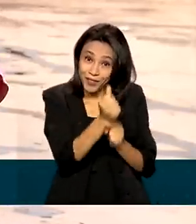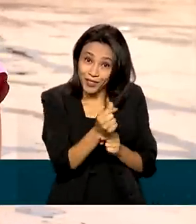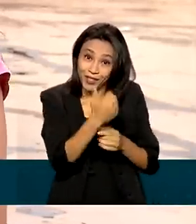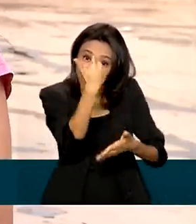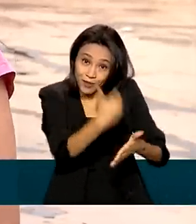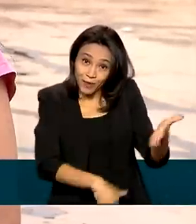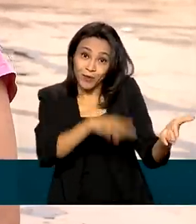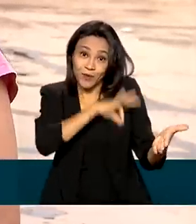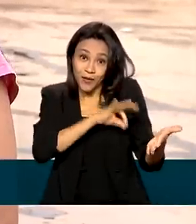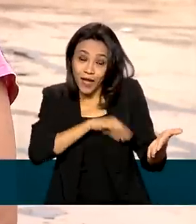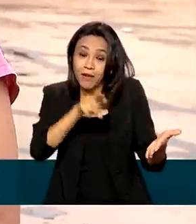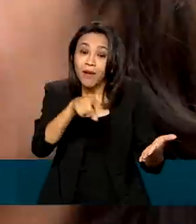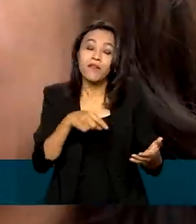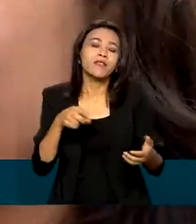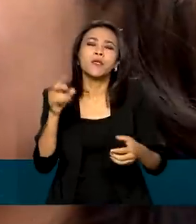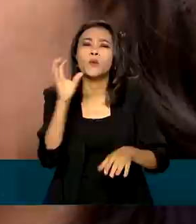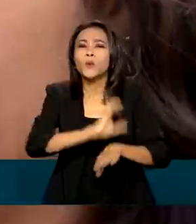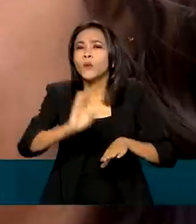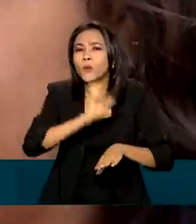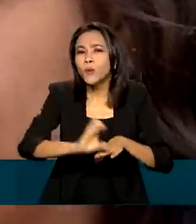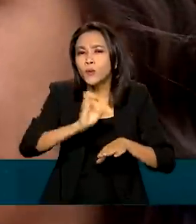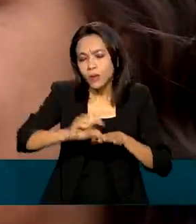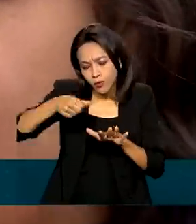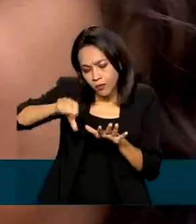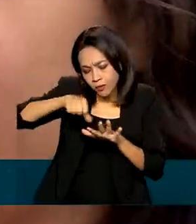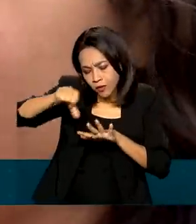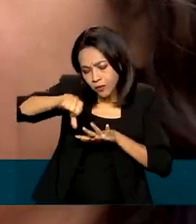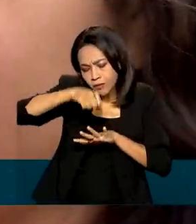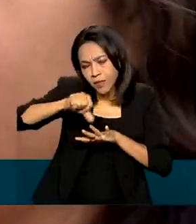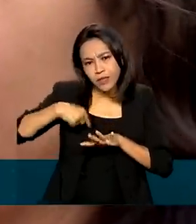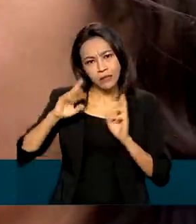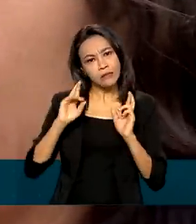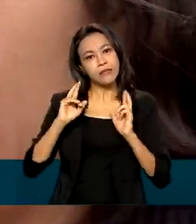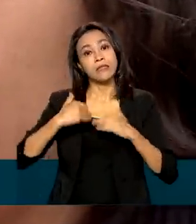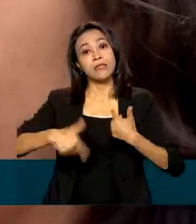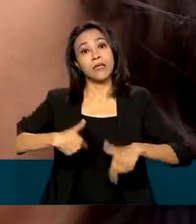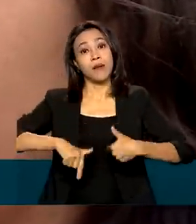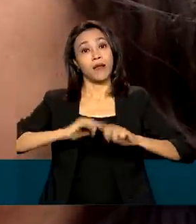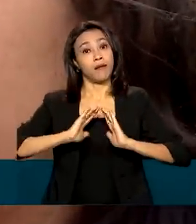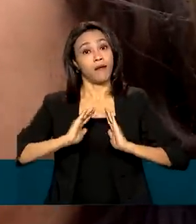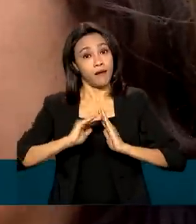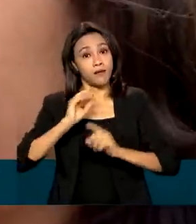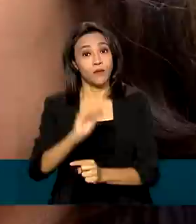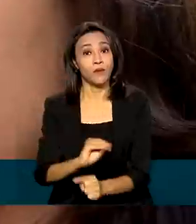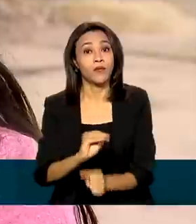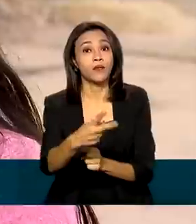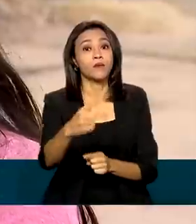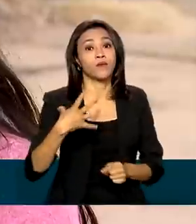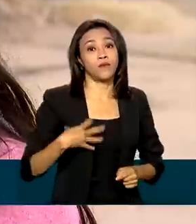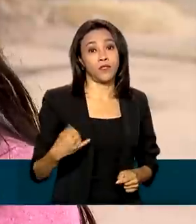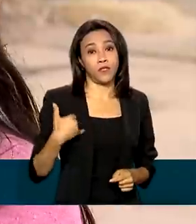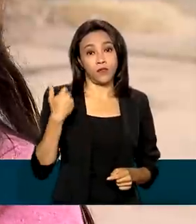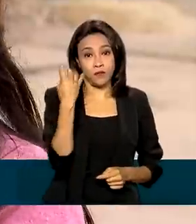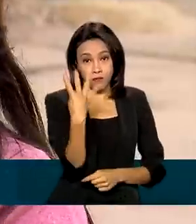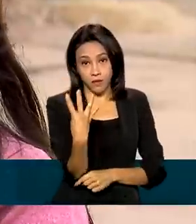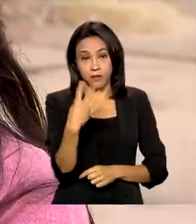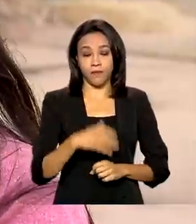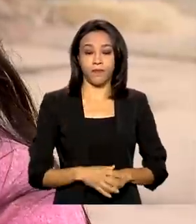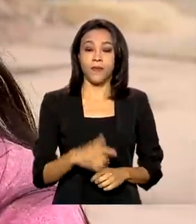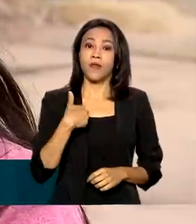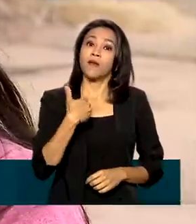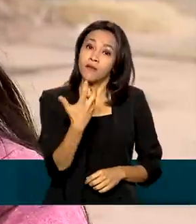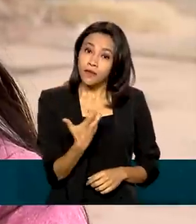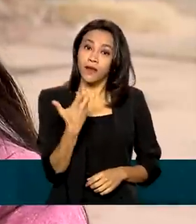fazer um curso de Design de unhas com isso ela espera trabalhar em casa e cuidar da filha de 4 anos fazer o curso